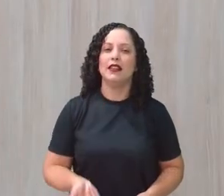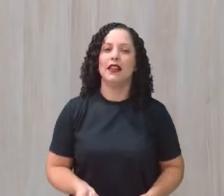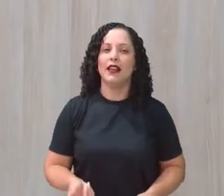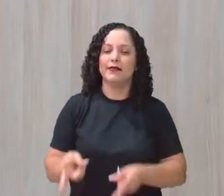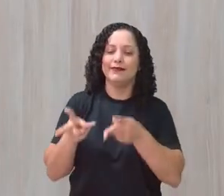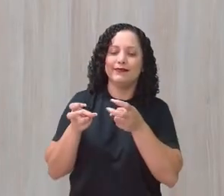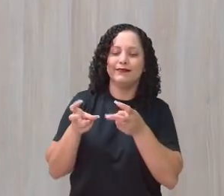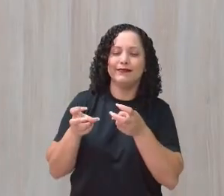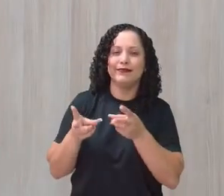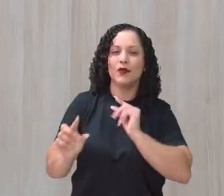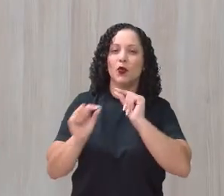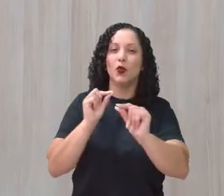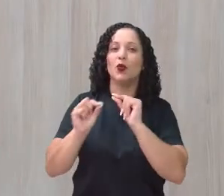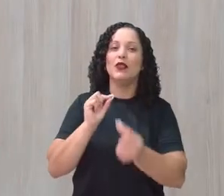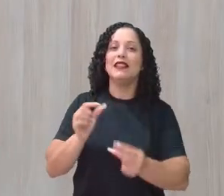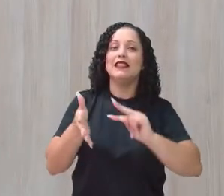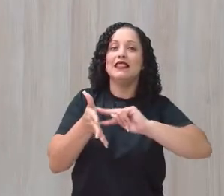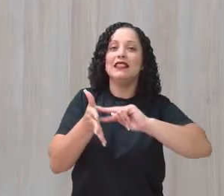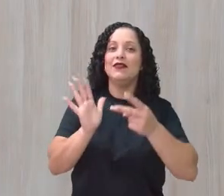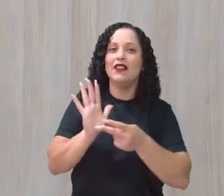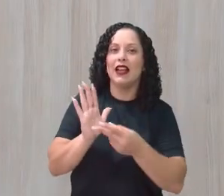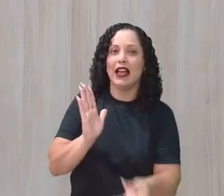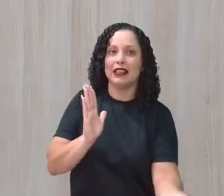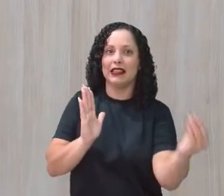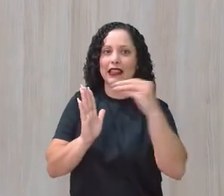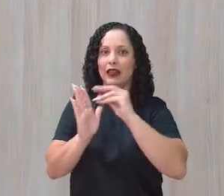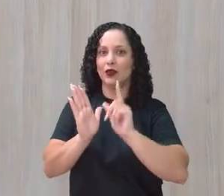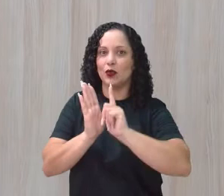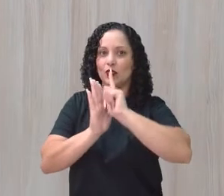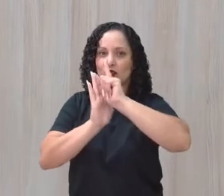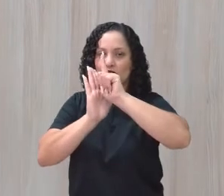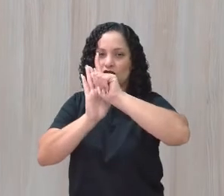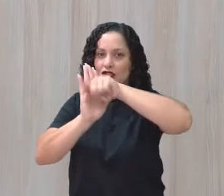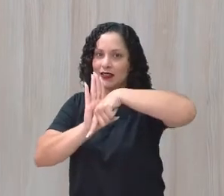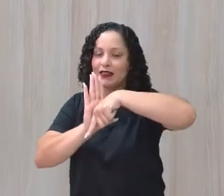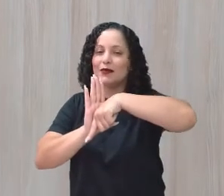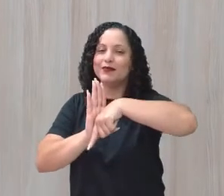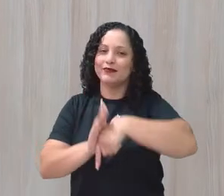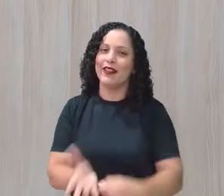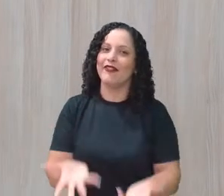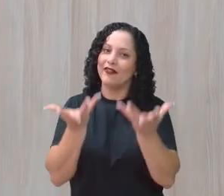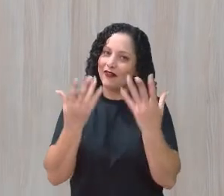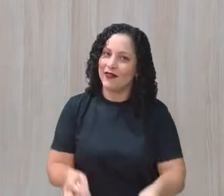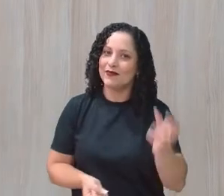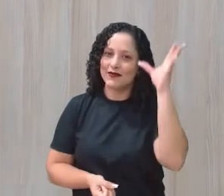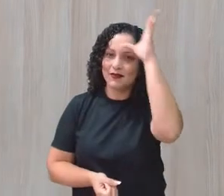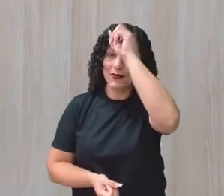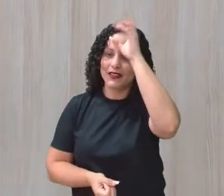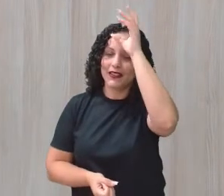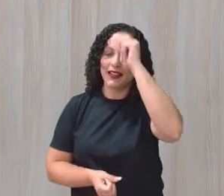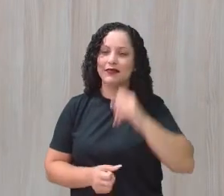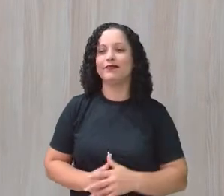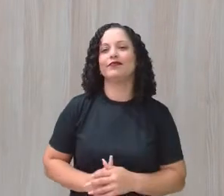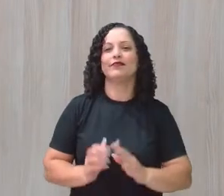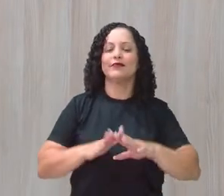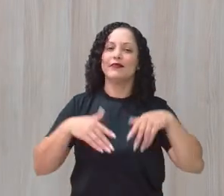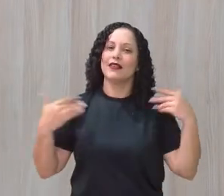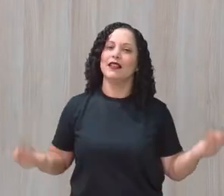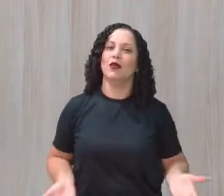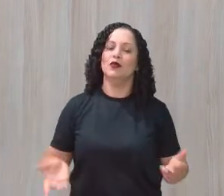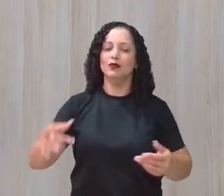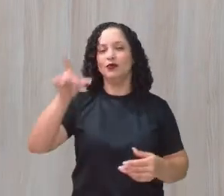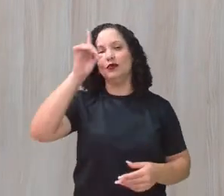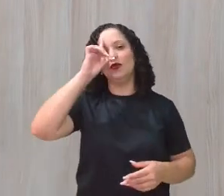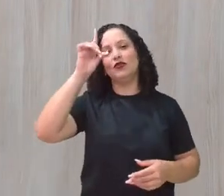está aí dentro desse gênero. E aí, vamos aprender juntos? Então, vocês todos os